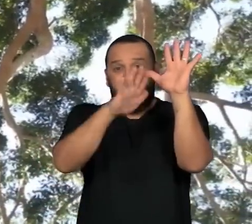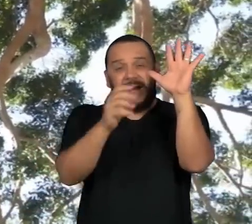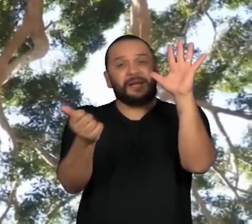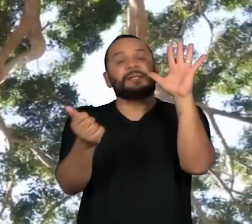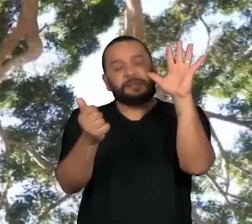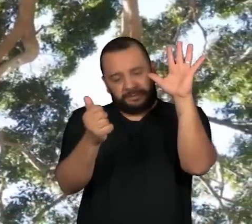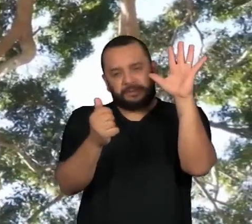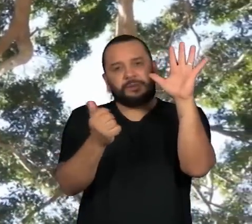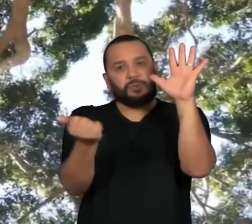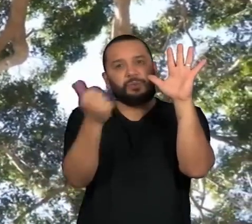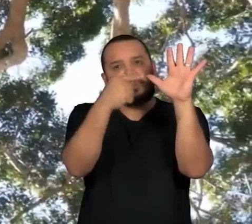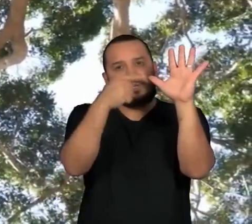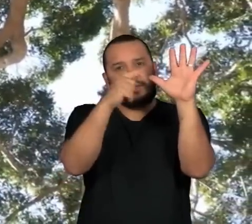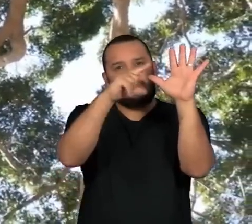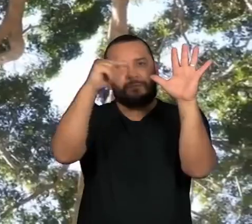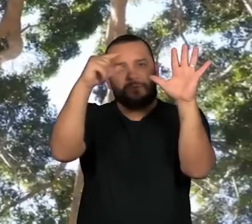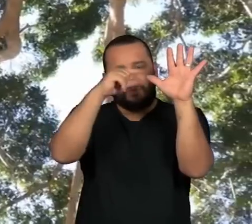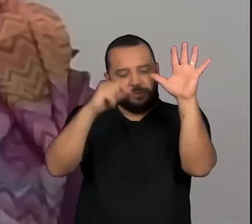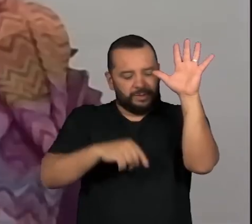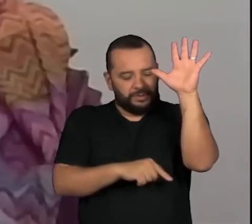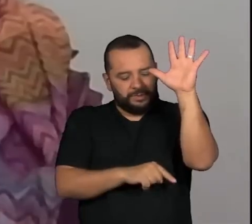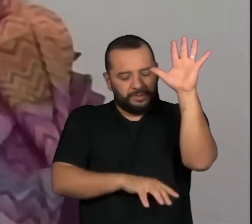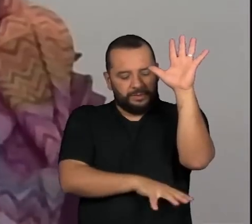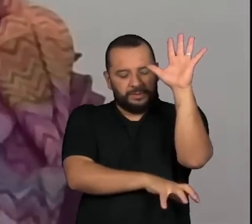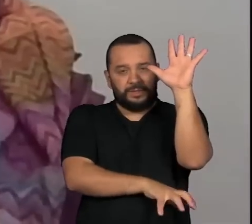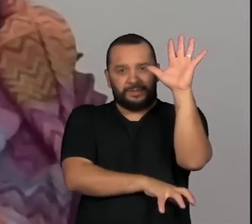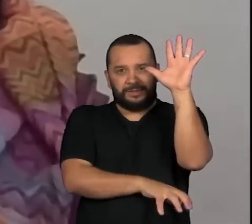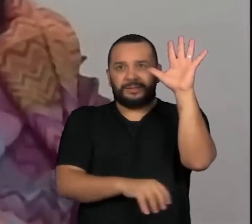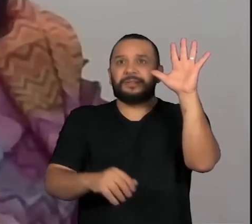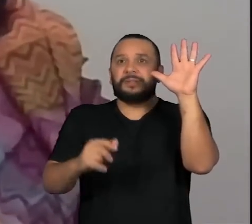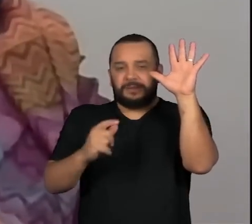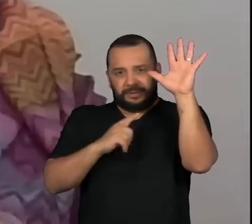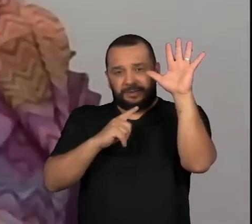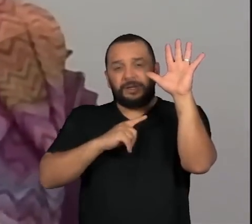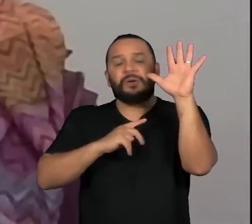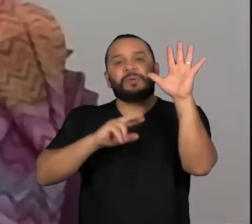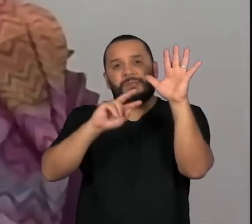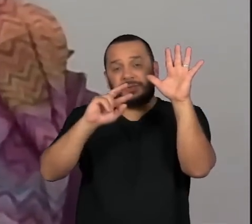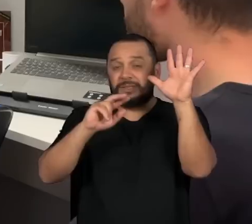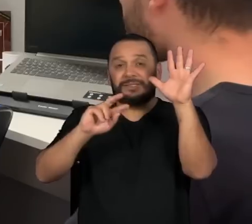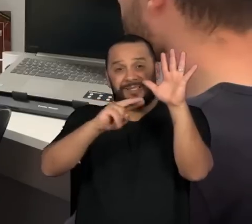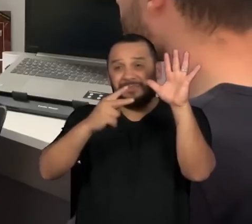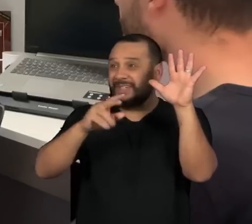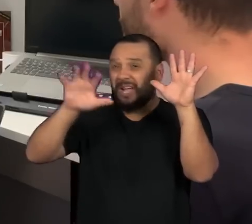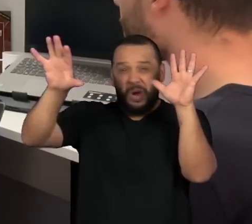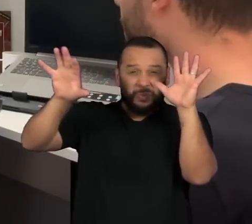capacidade menor de tirar o CO2 da atmosfera e colocar para a sua estrutura.